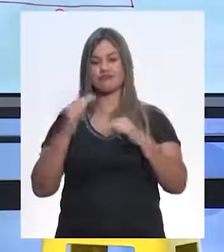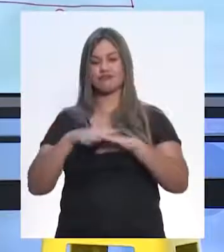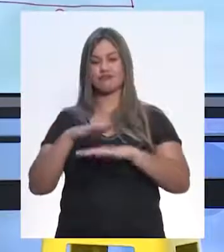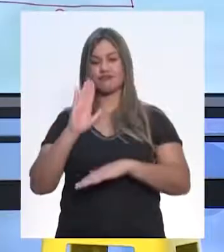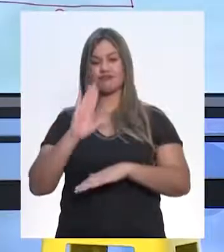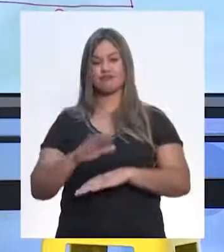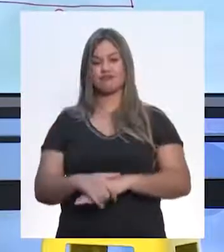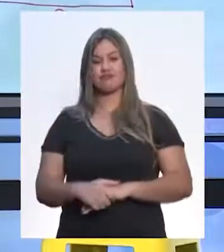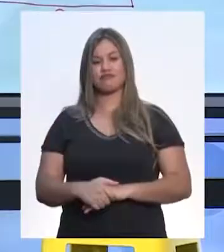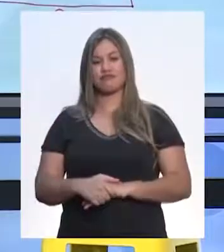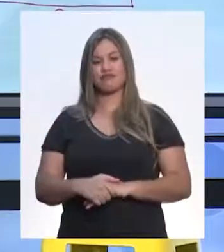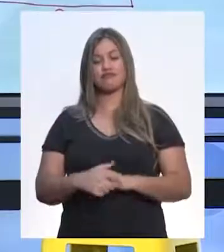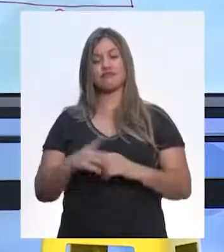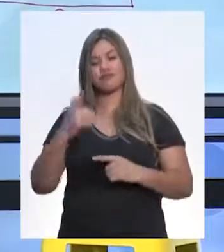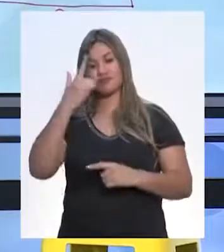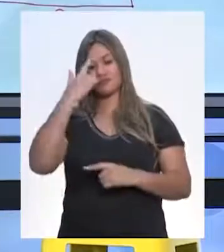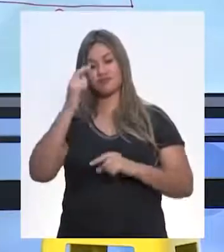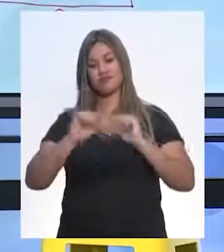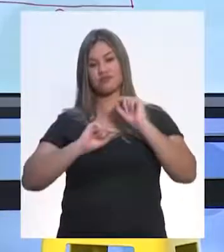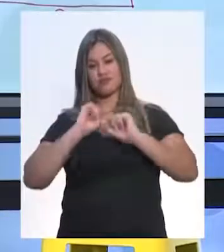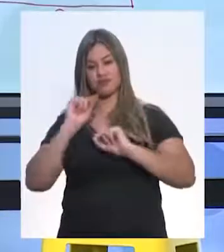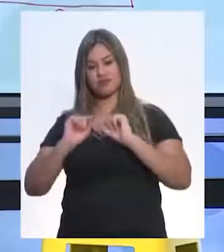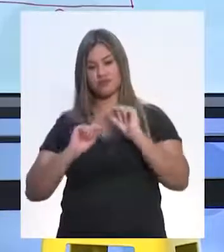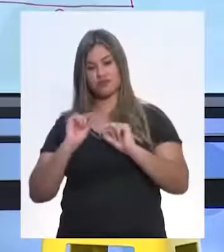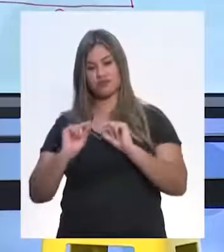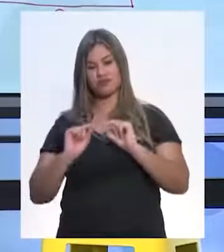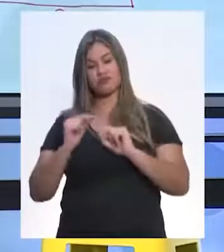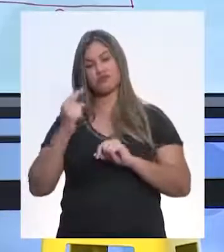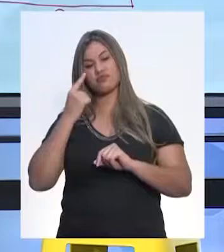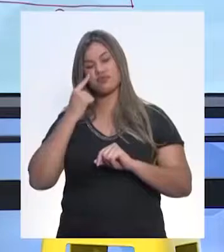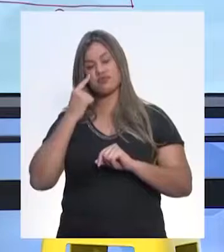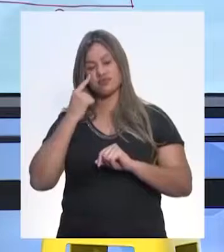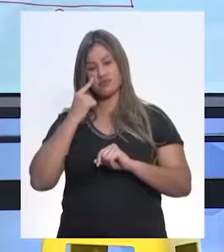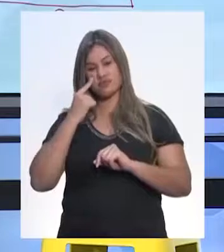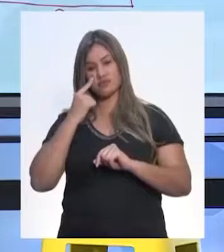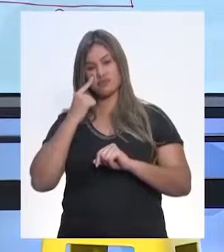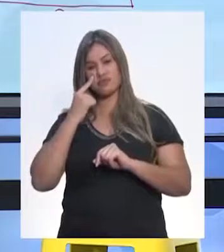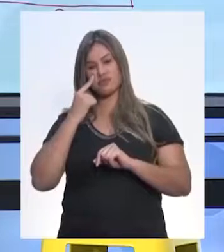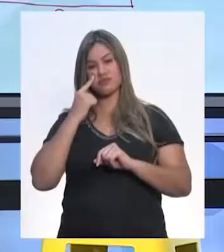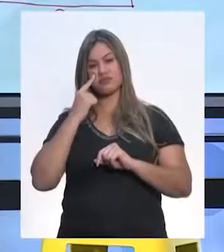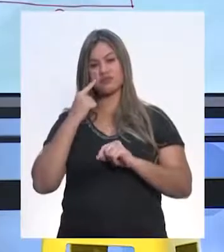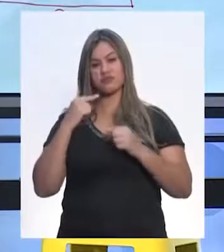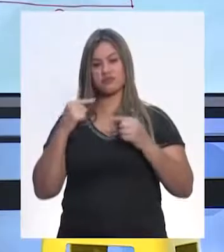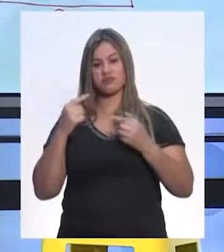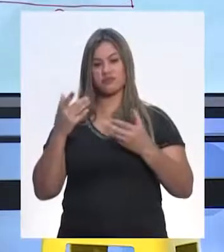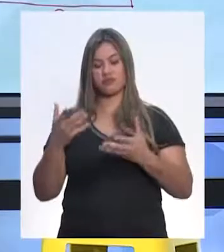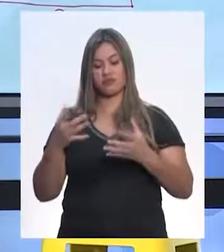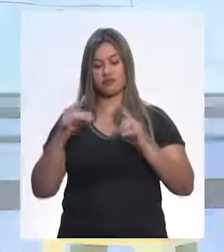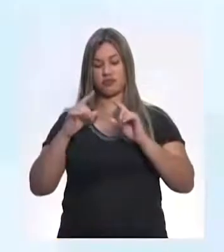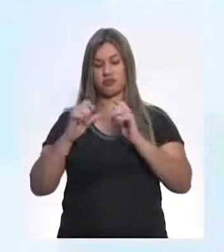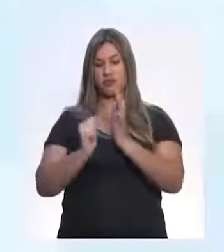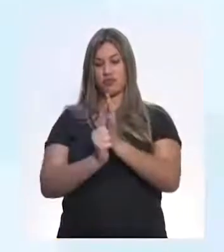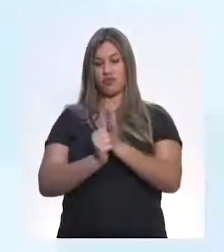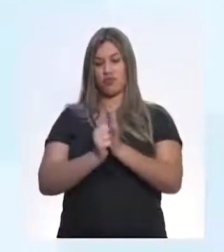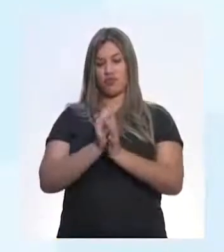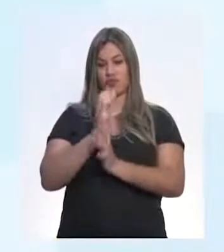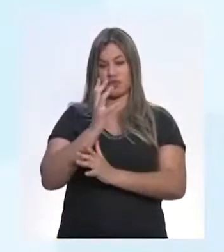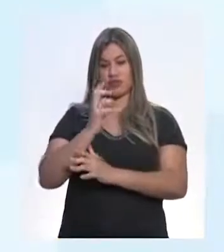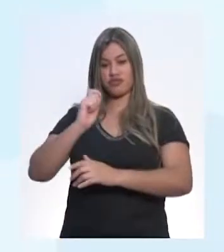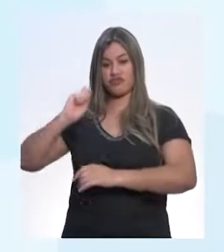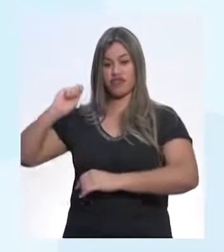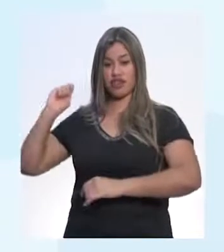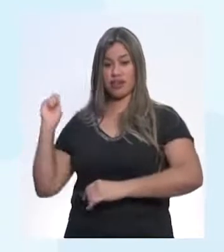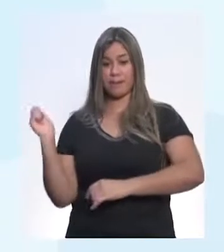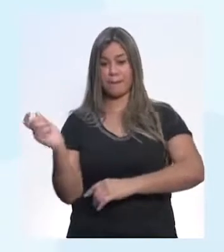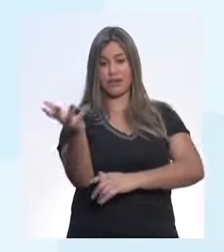atenção. Qual é a ideia? Entendam o que está trazendo. Ele me traz uma quantidade de